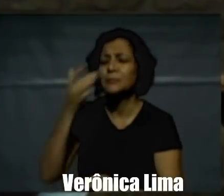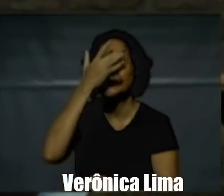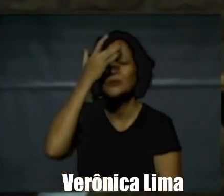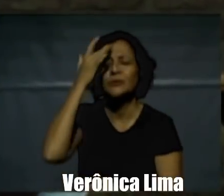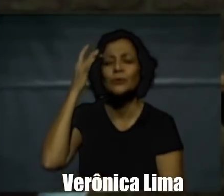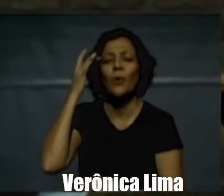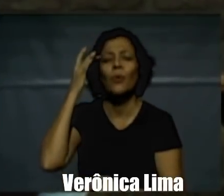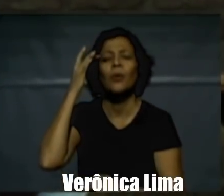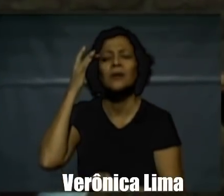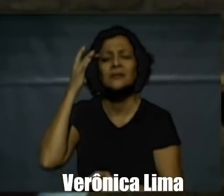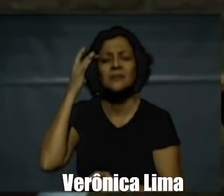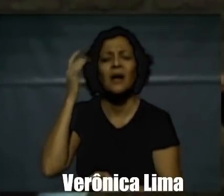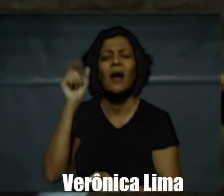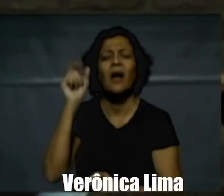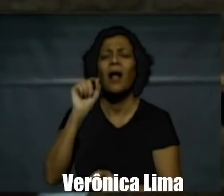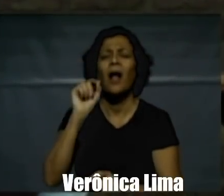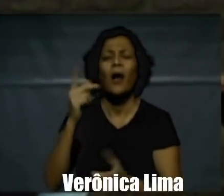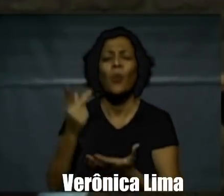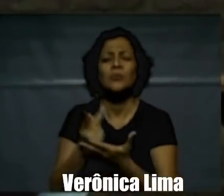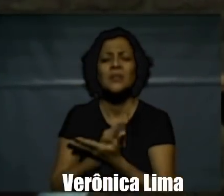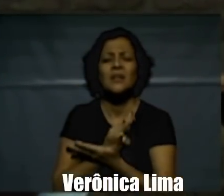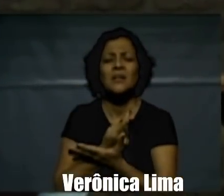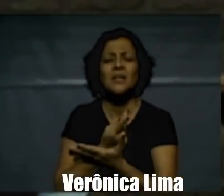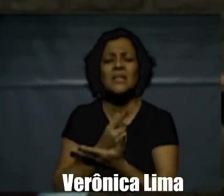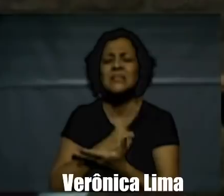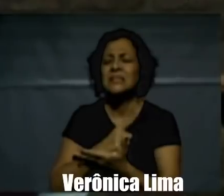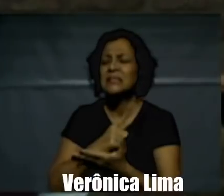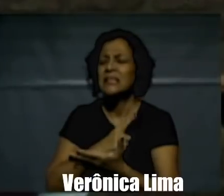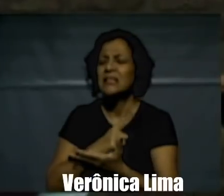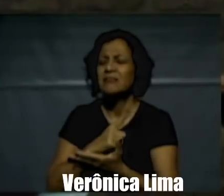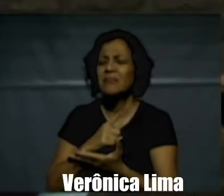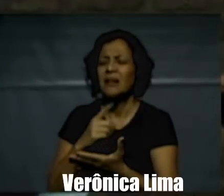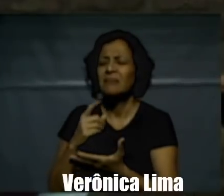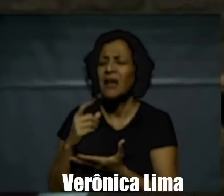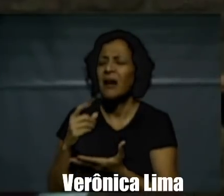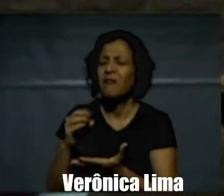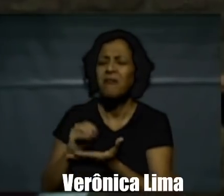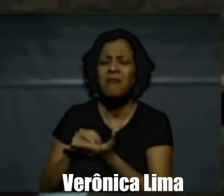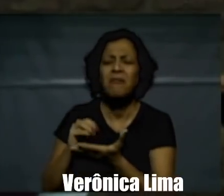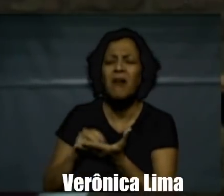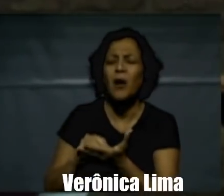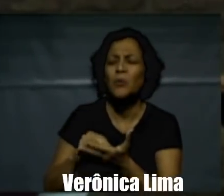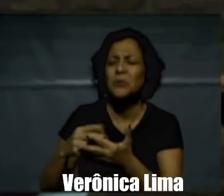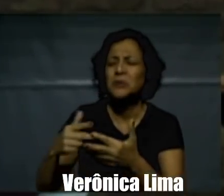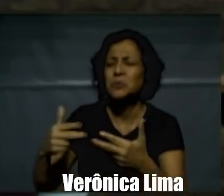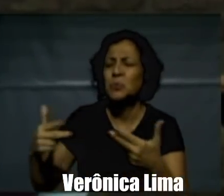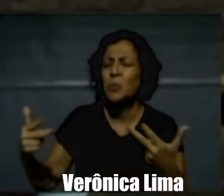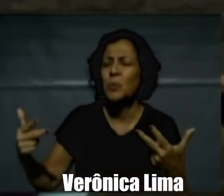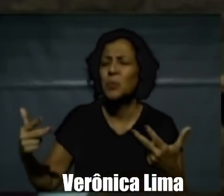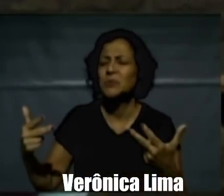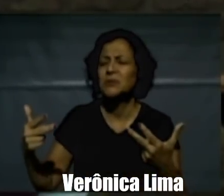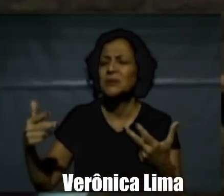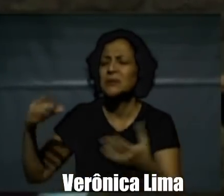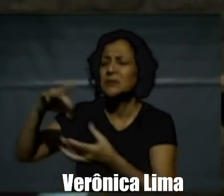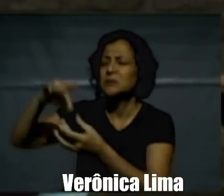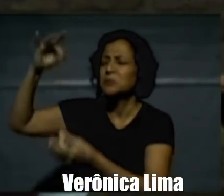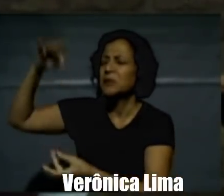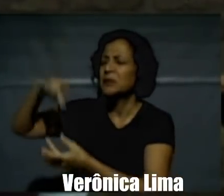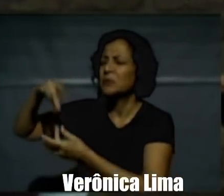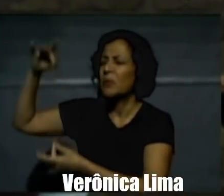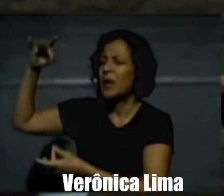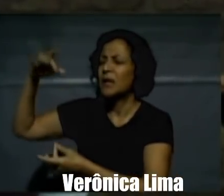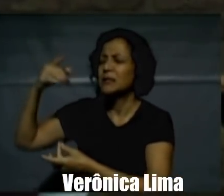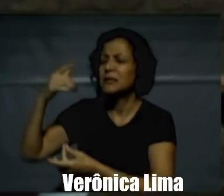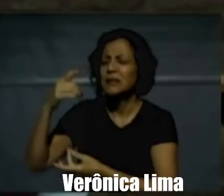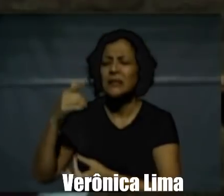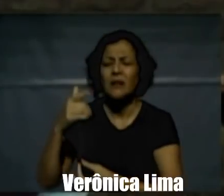é assolado pelas negligências espirituais dos nossos irmãos menos